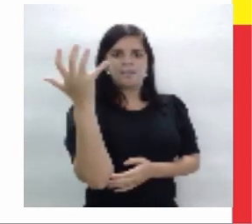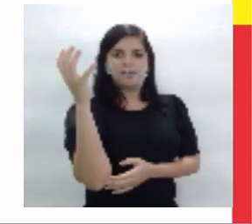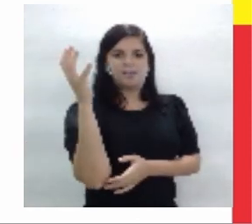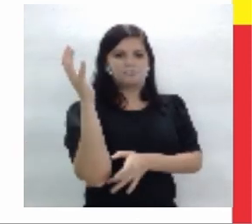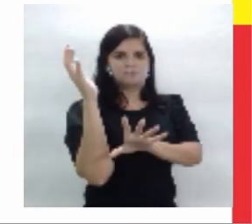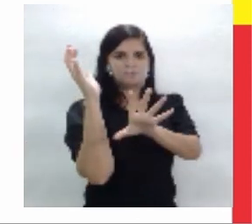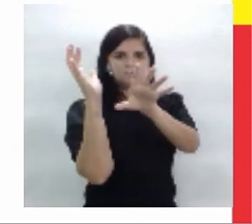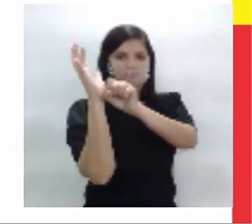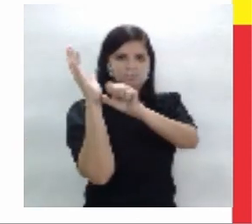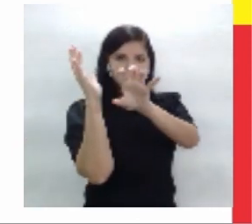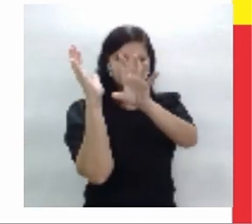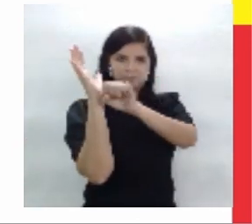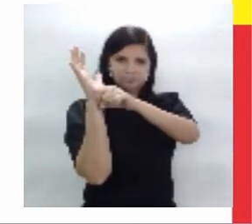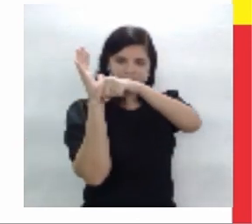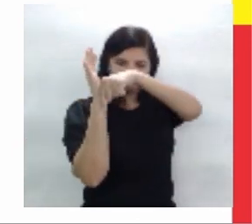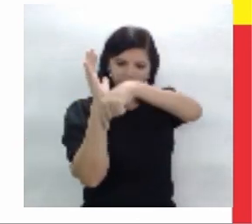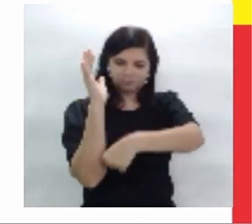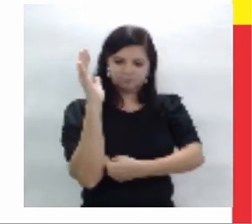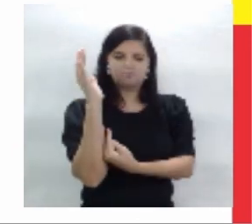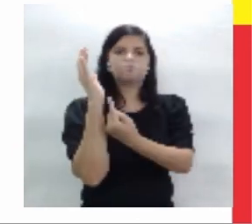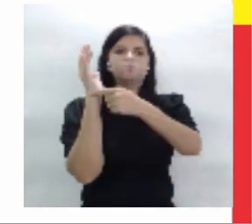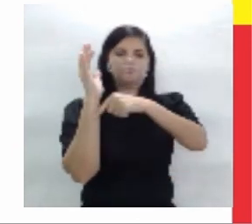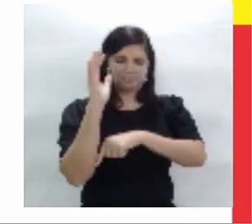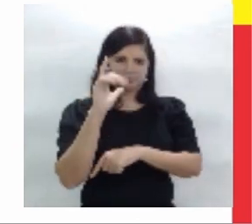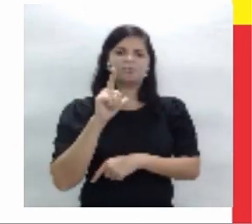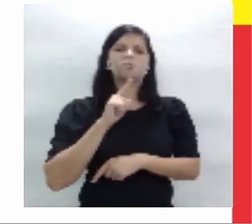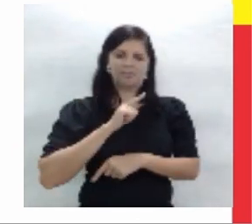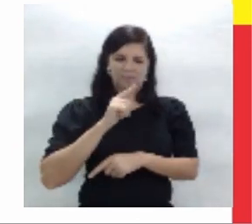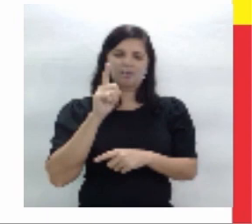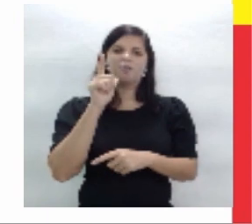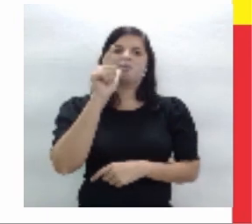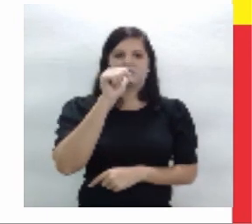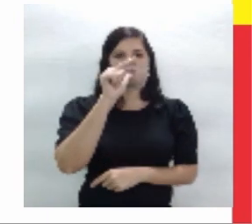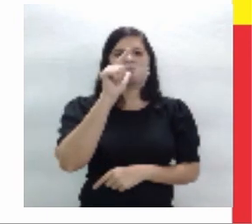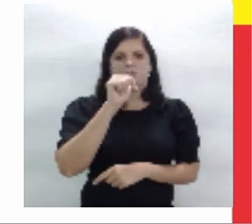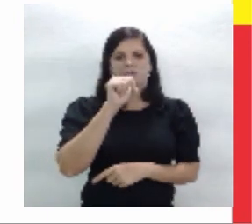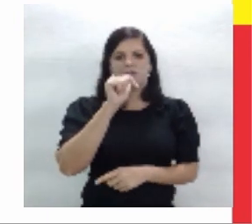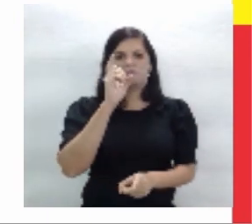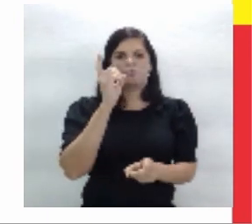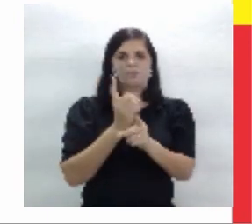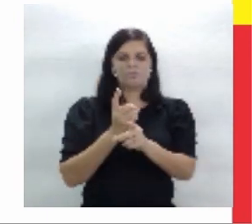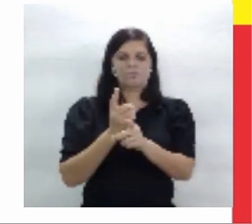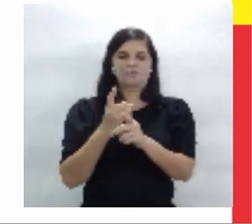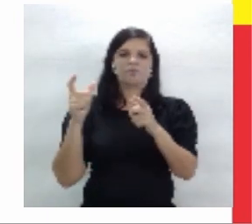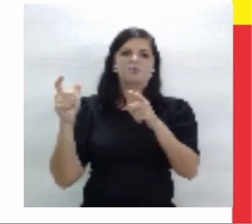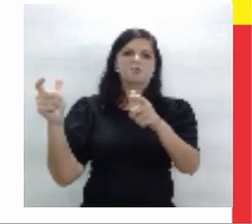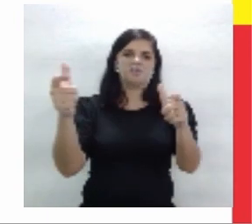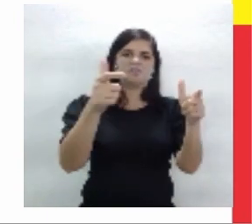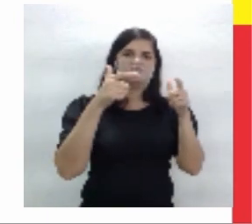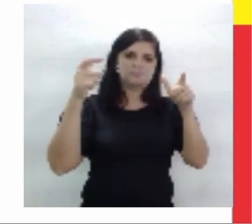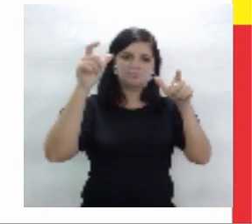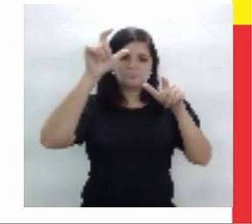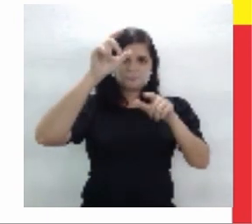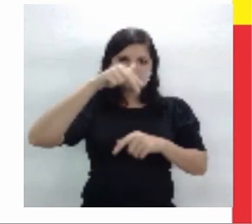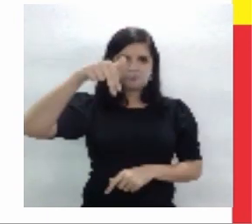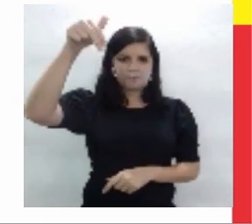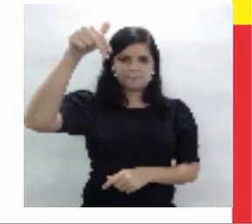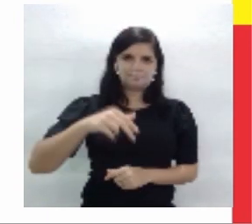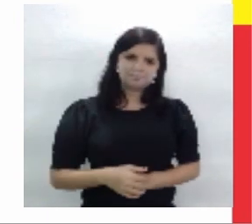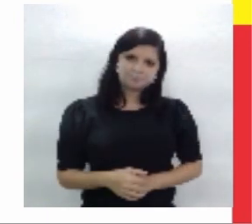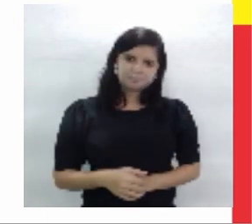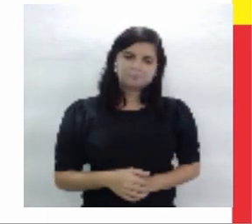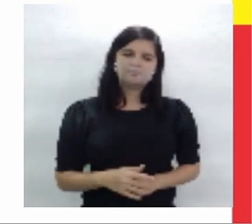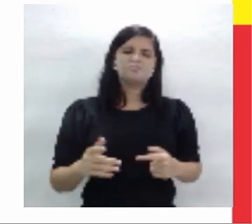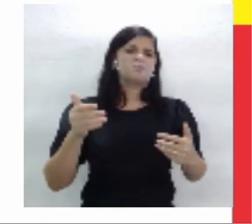verde representa também a abundância de água que existe na região norte do Brasil, tá? Se a gente for